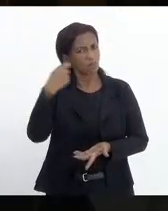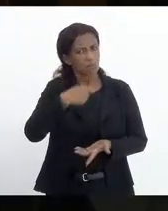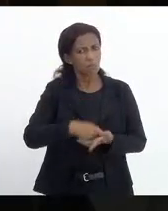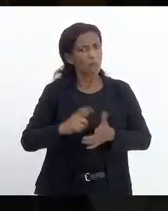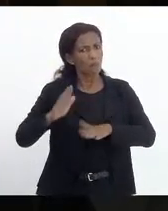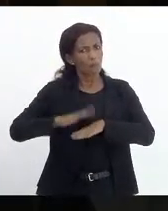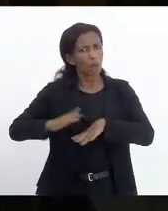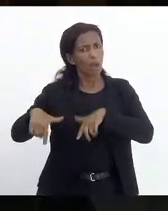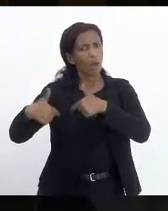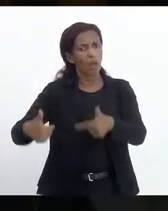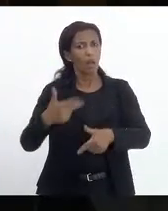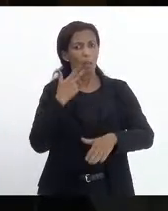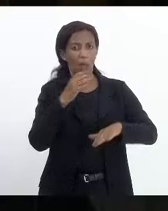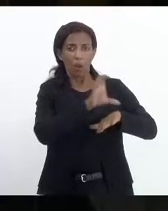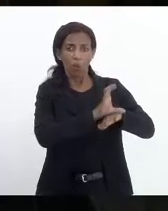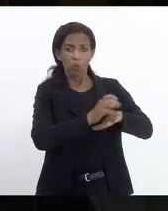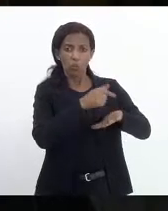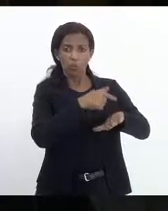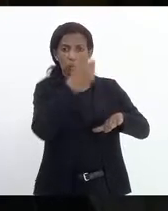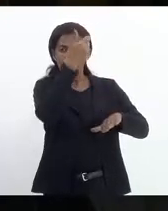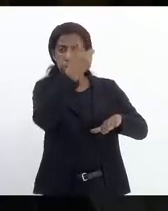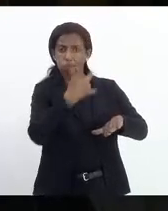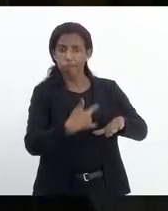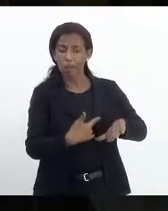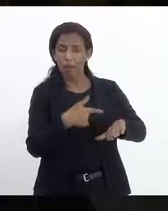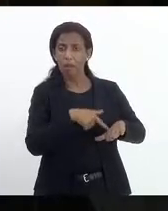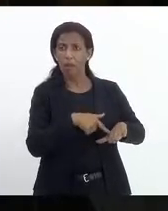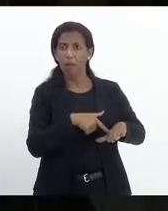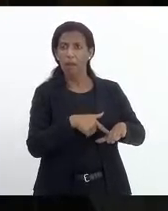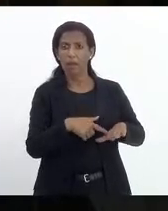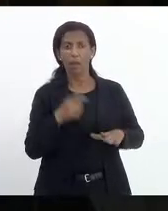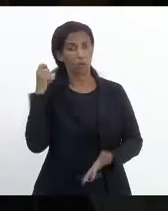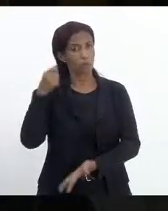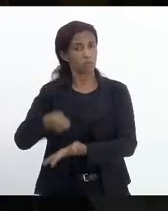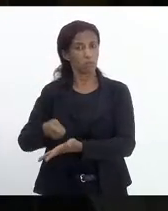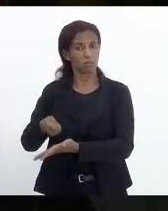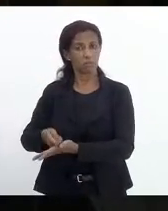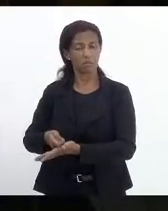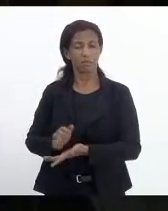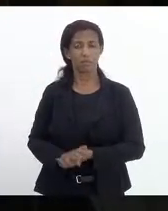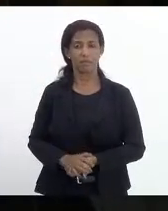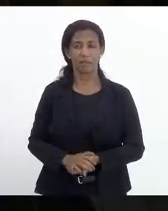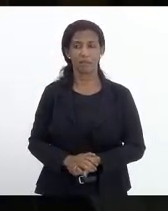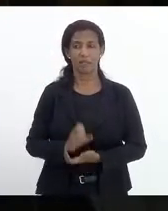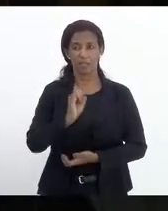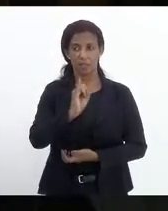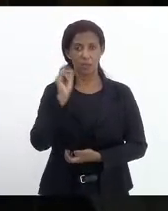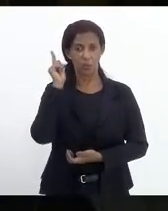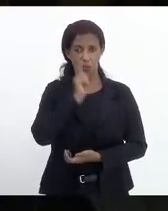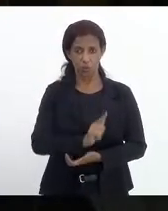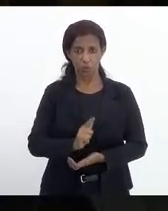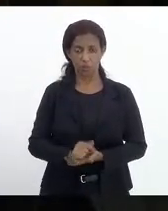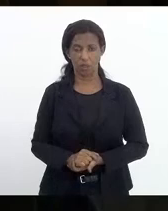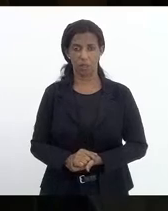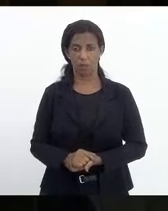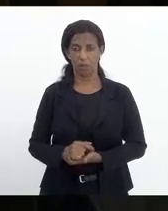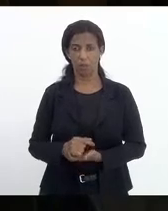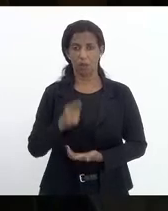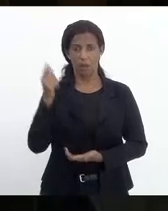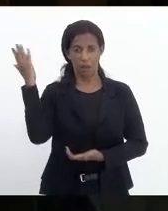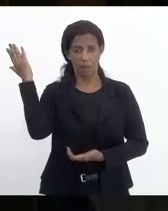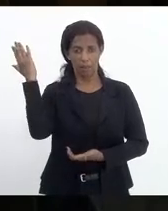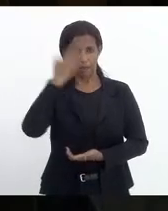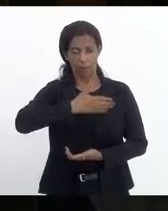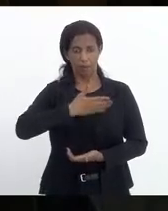Por que diz a constituição que é um dever e se conseguimos aprovar